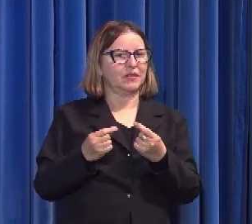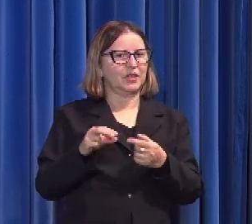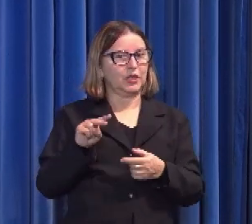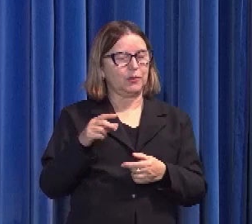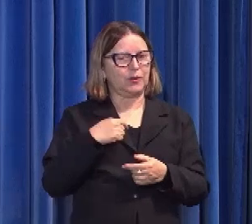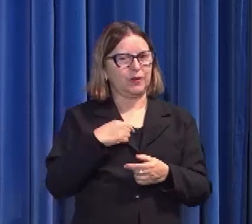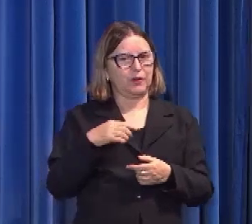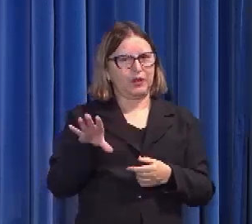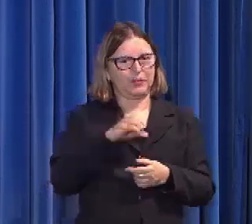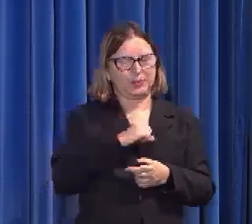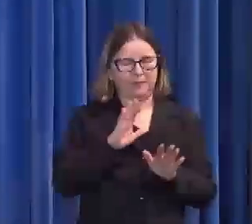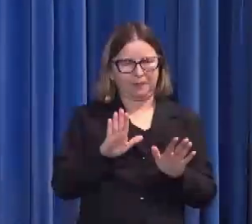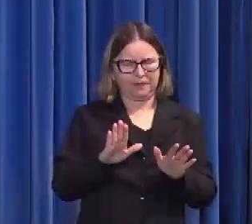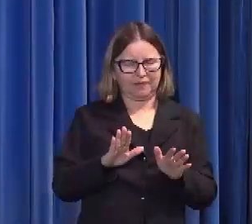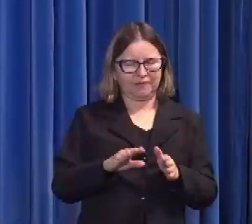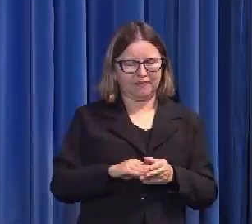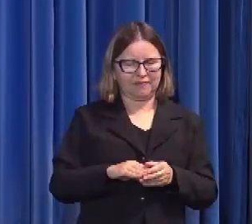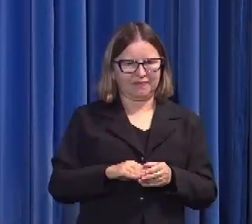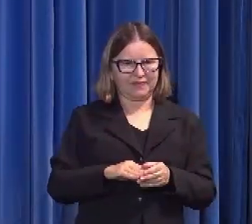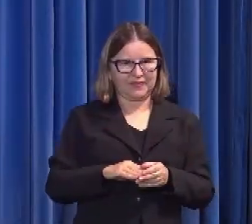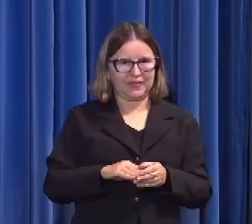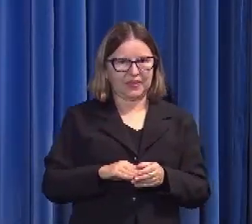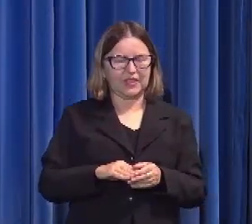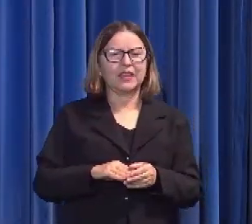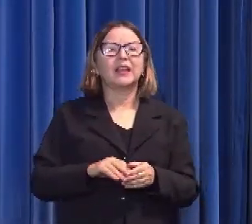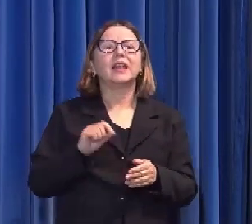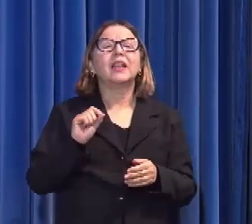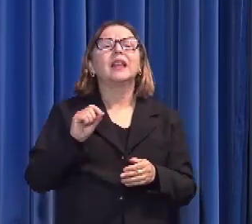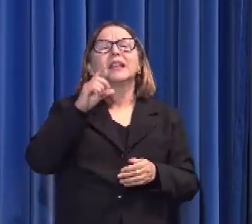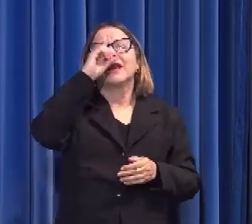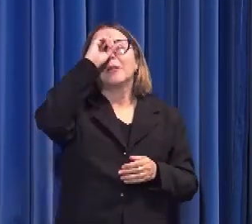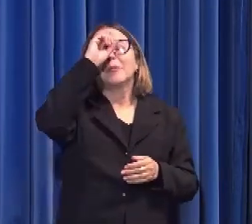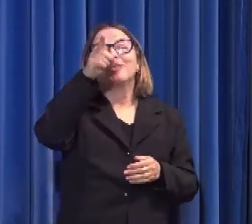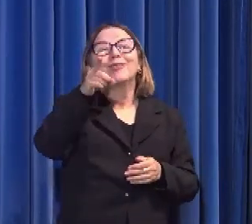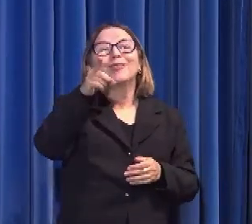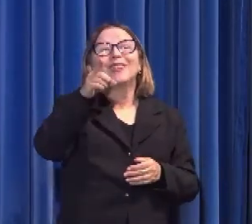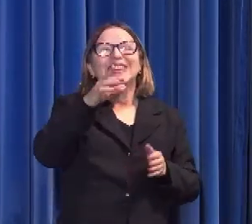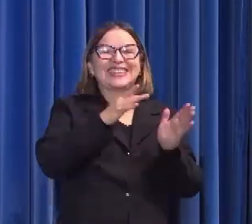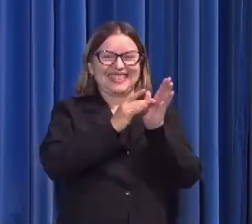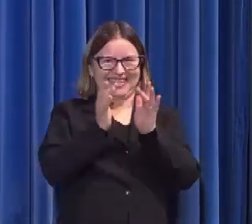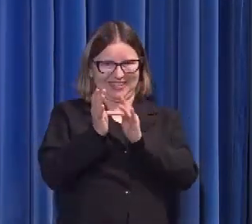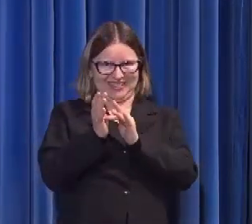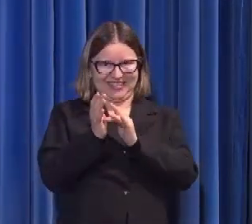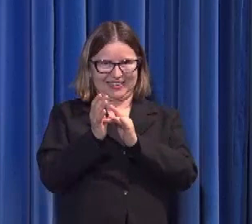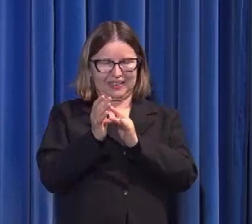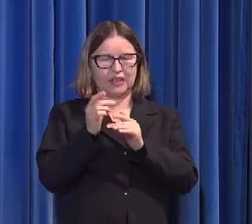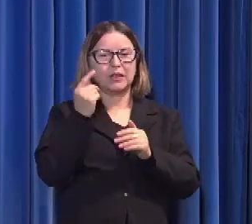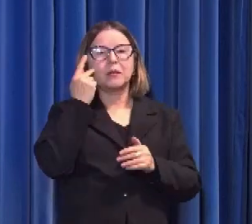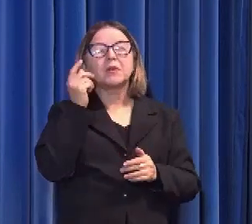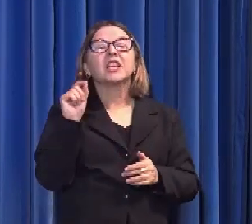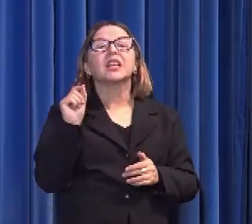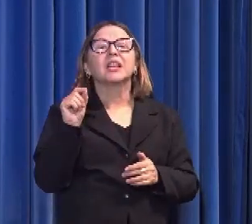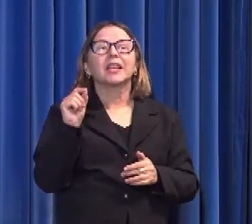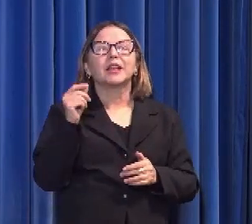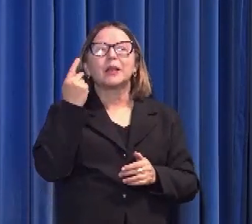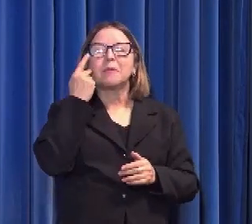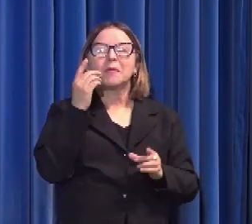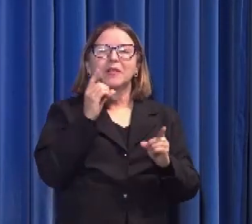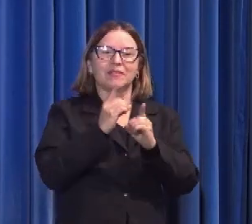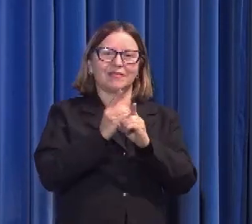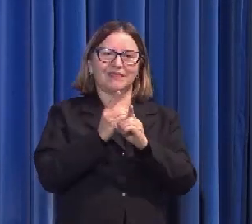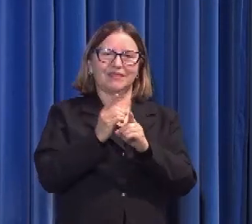eu vos amei você Você tá vendo que quem é esse mandamento é de Jesus para quem